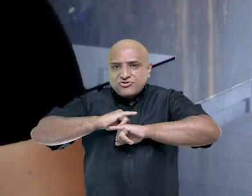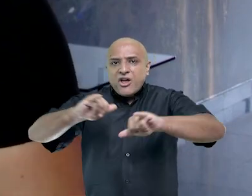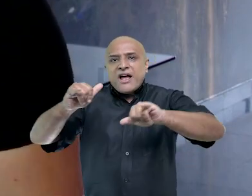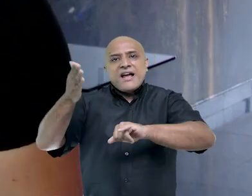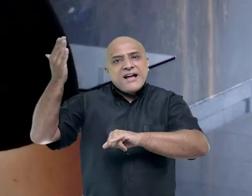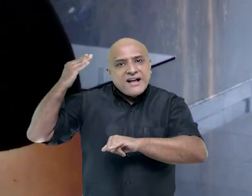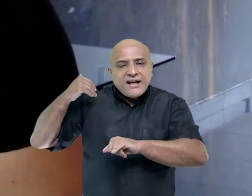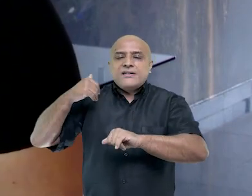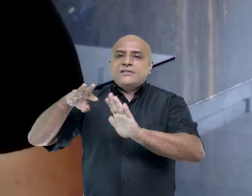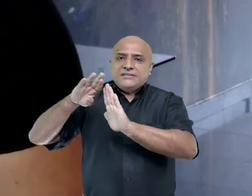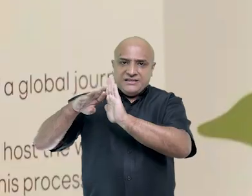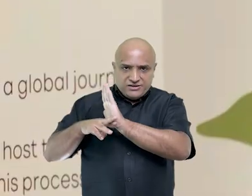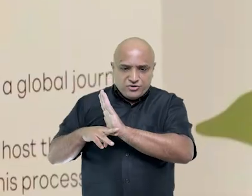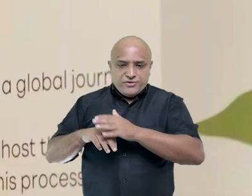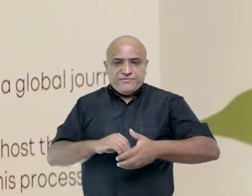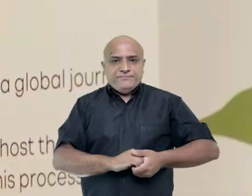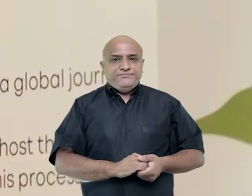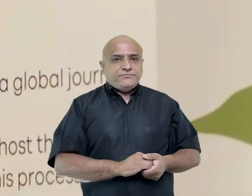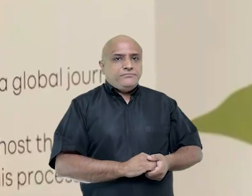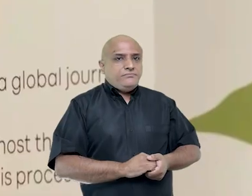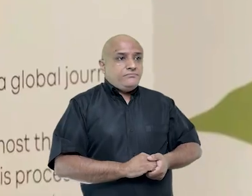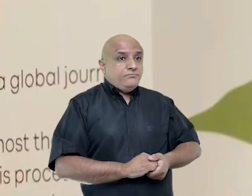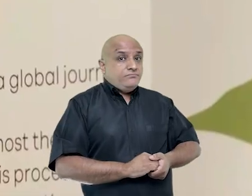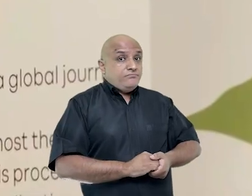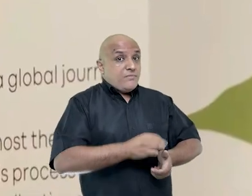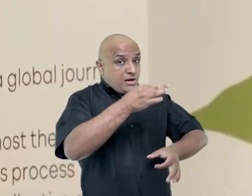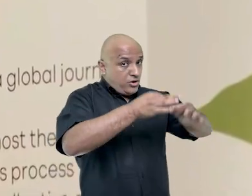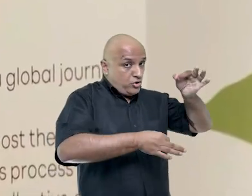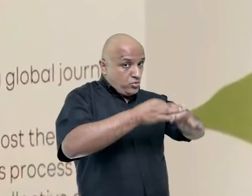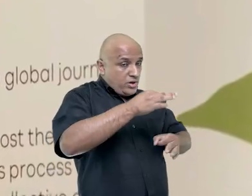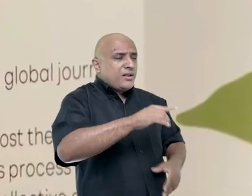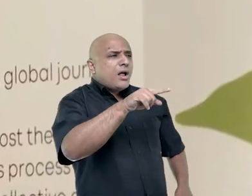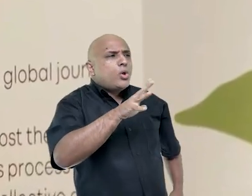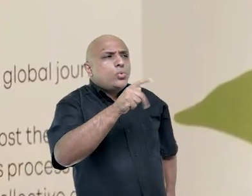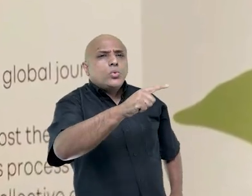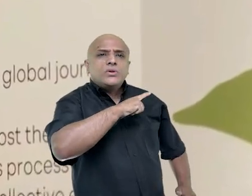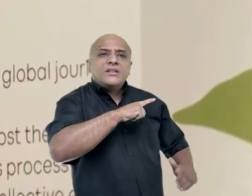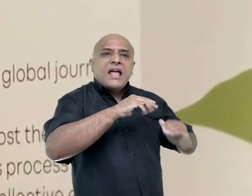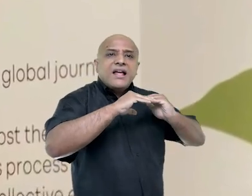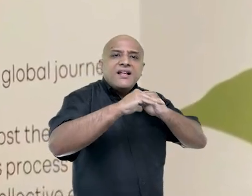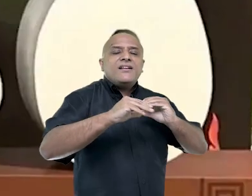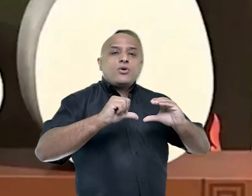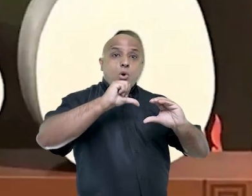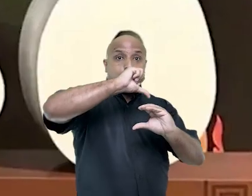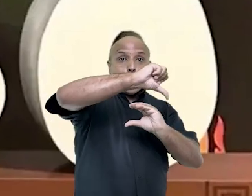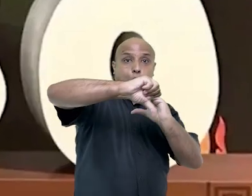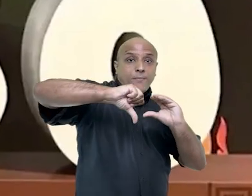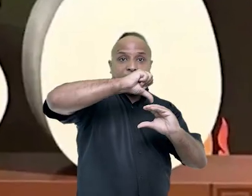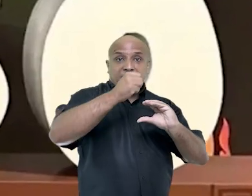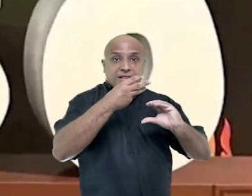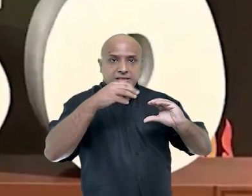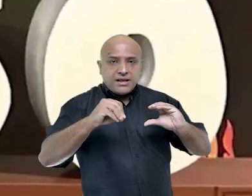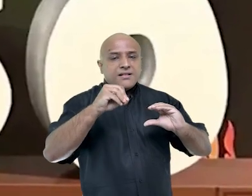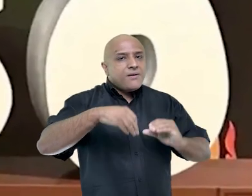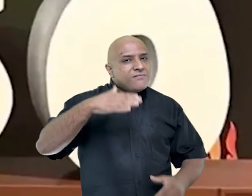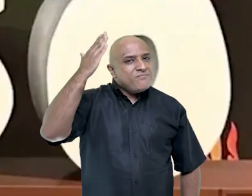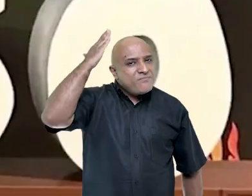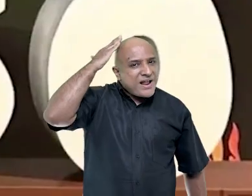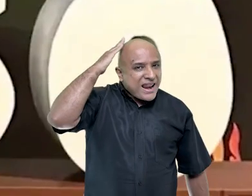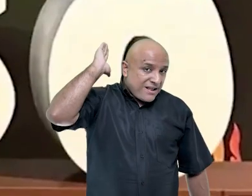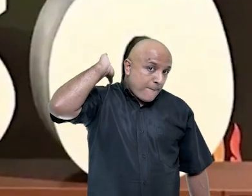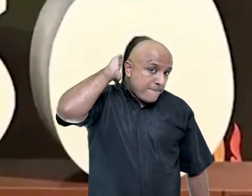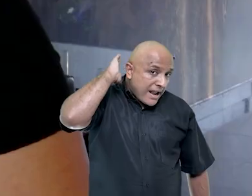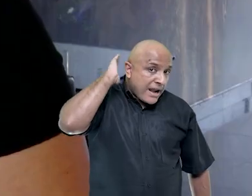proferido nas pautas anteriores. Para a magistrada, tudo está alinhado com a COP30, que acontece em Belém, no Pará,